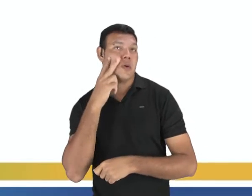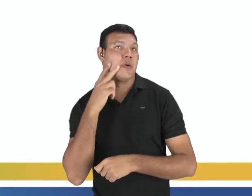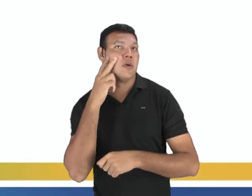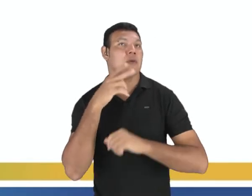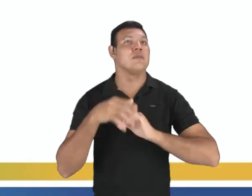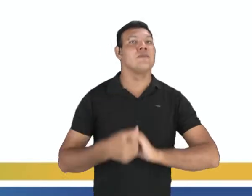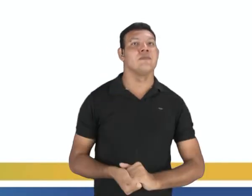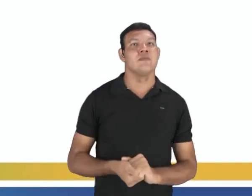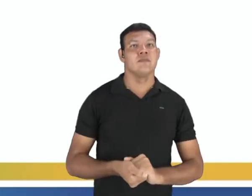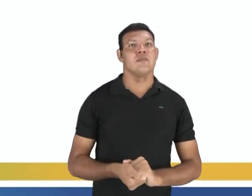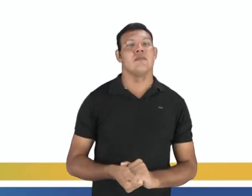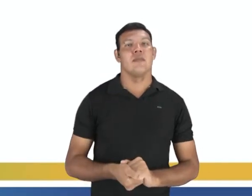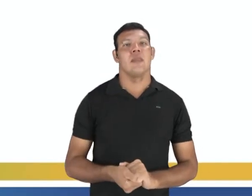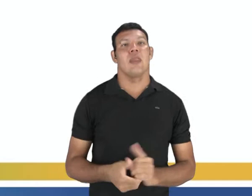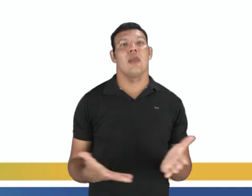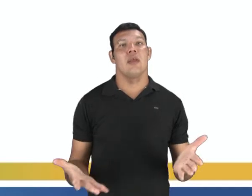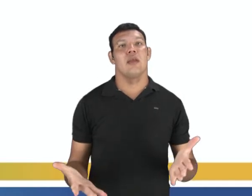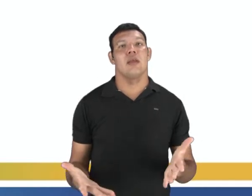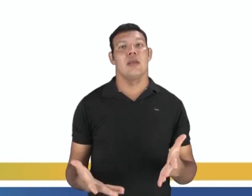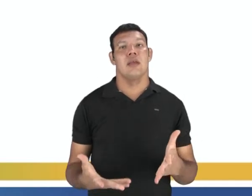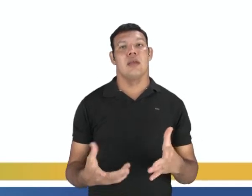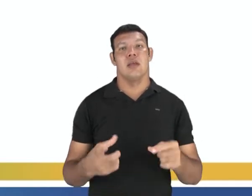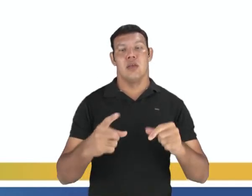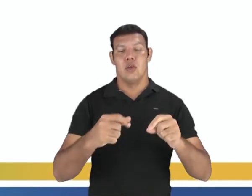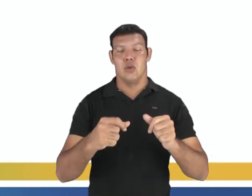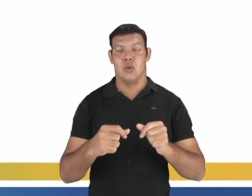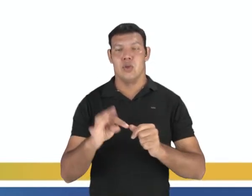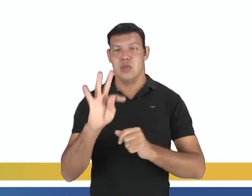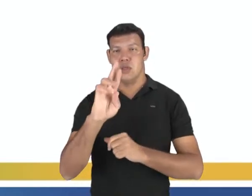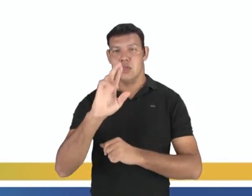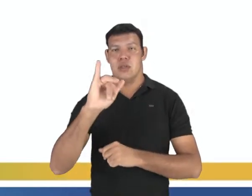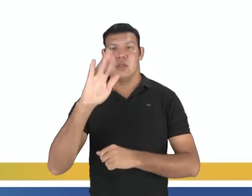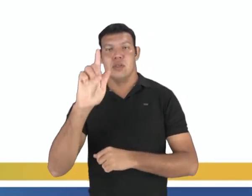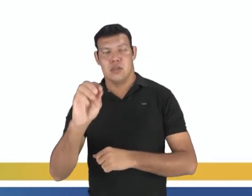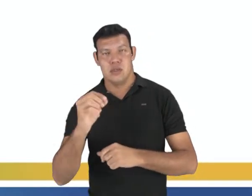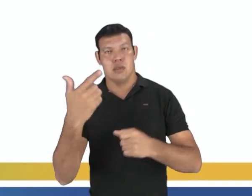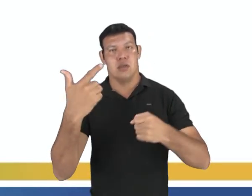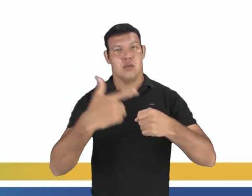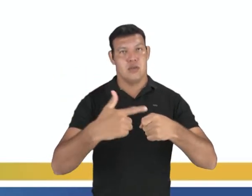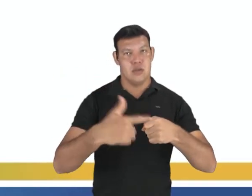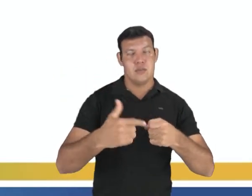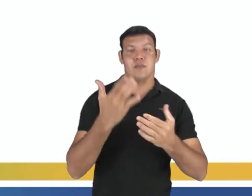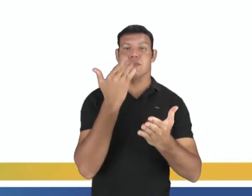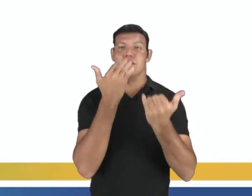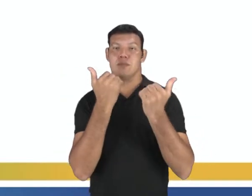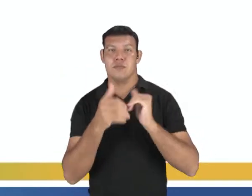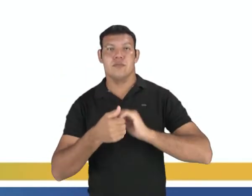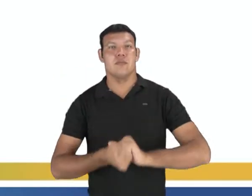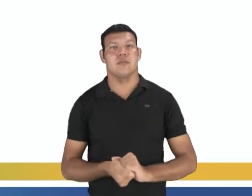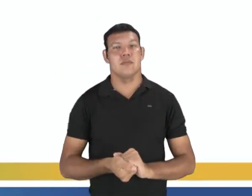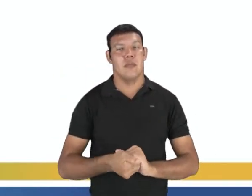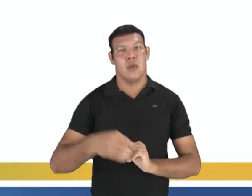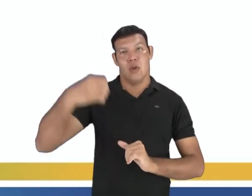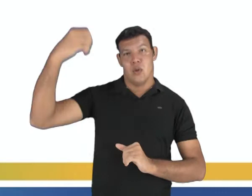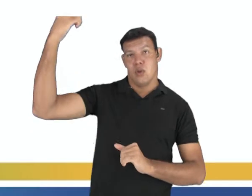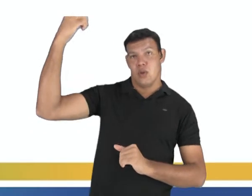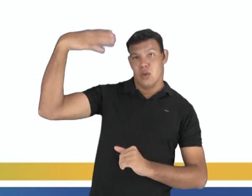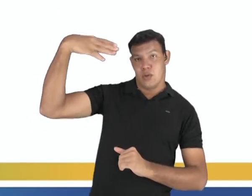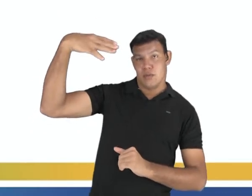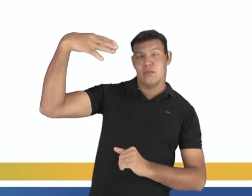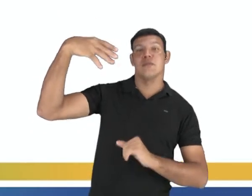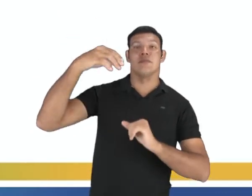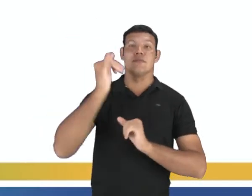cultivavam oliveiras para fazer azeite, né, e também a alimentação como combustível para alimentação, para iluminação,